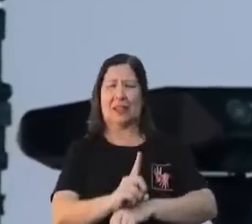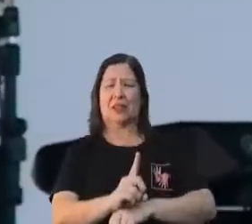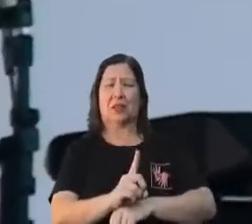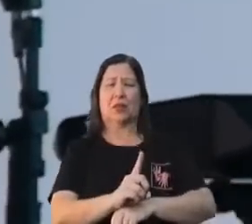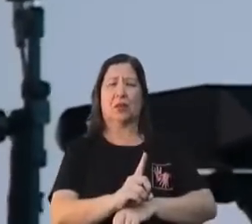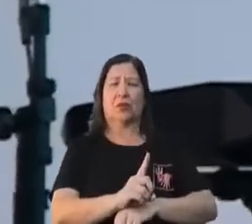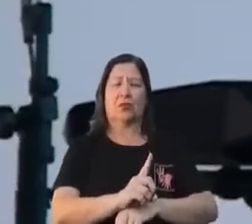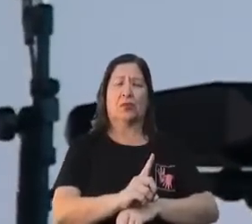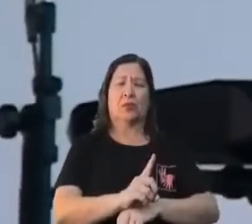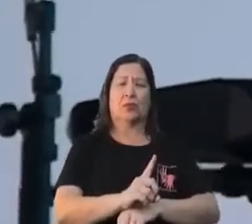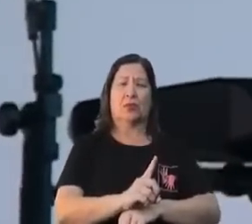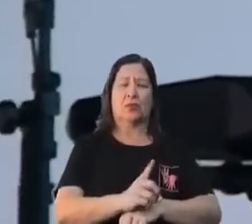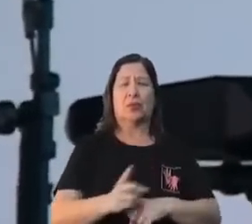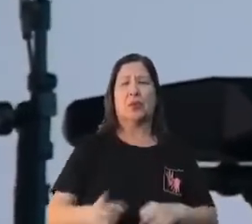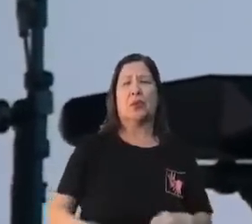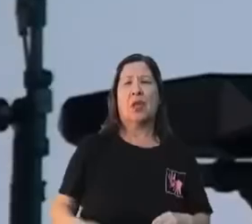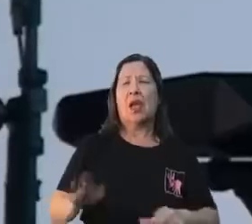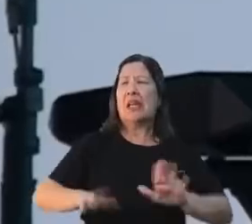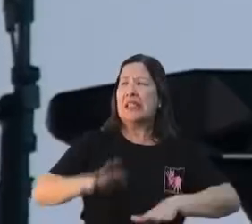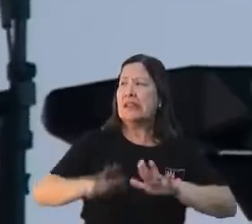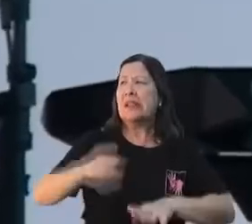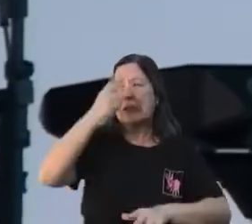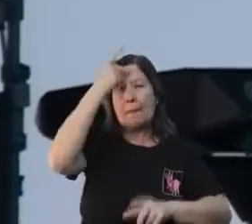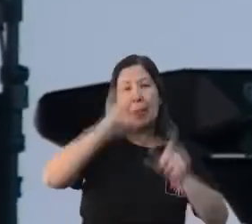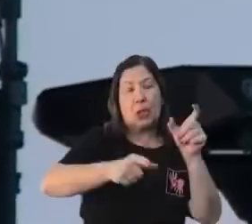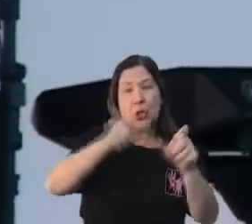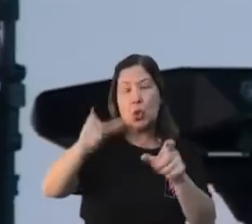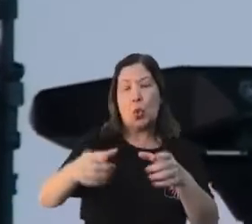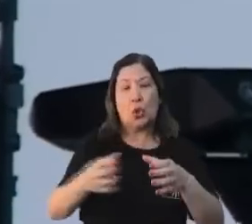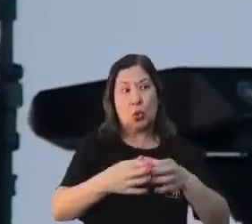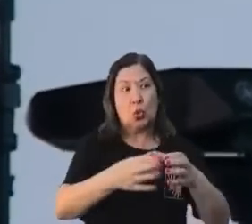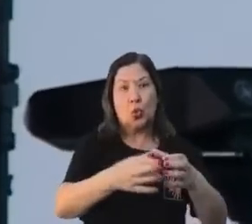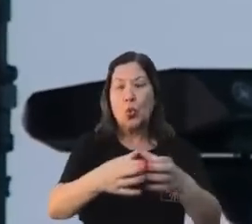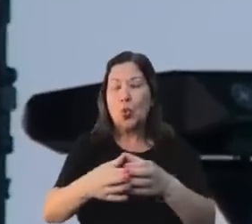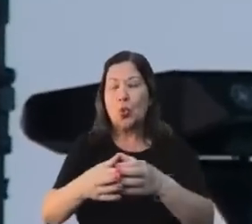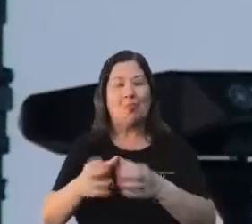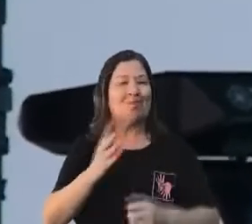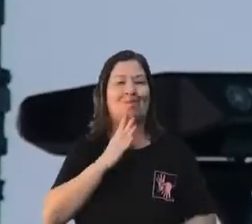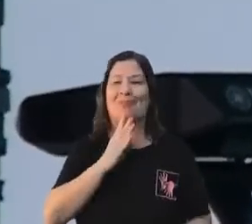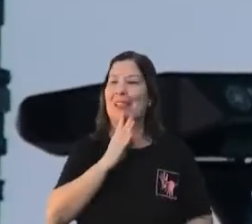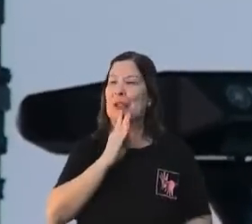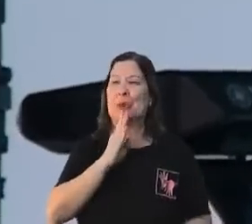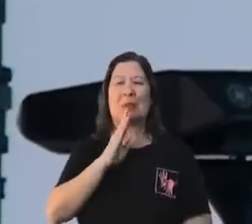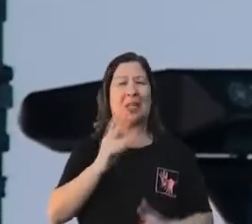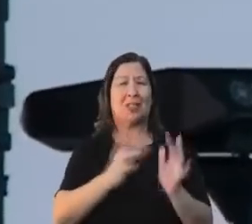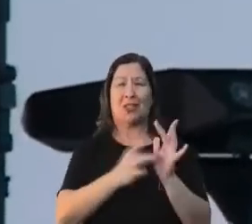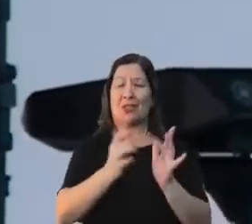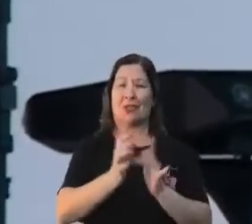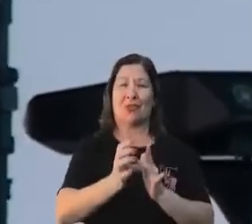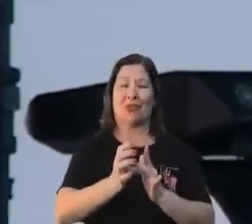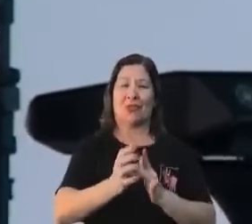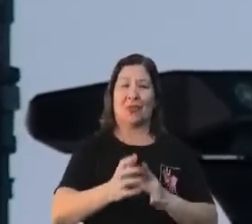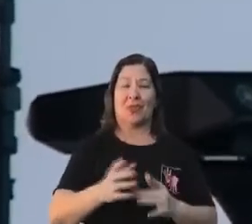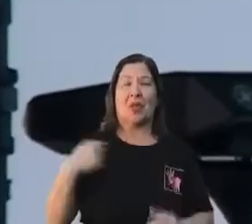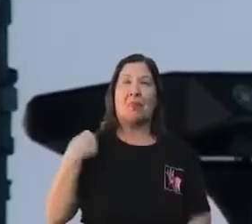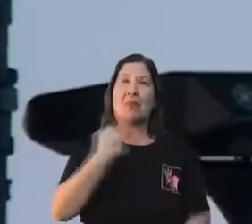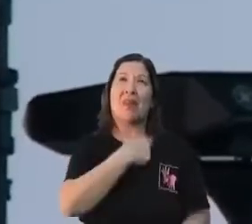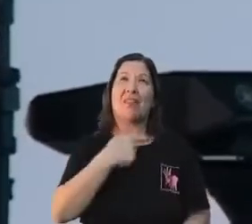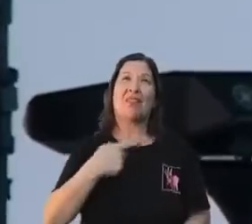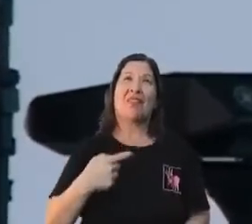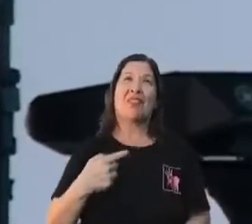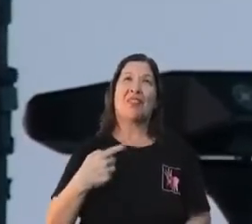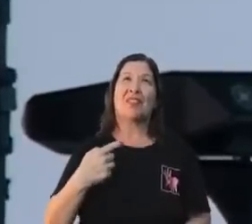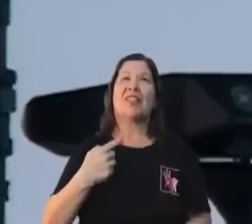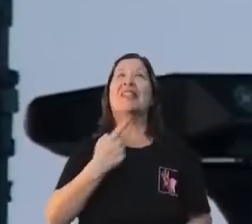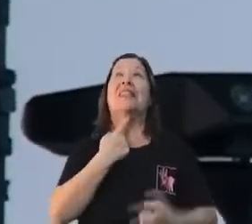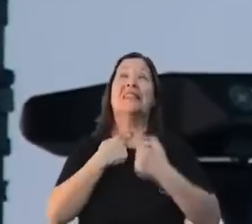mais. A nossa oração é que os filhos dessa igreja, é que os netos dessa igreja, é que os bisnetos dessa igreja, é